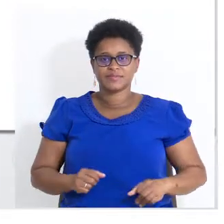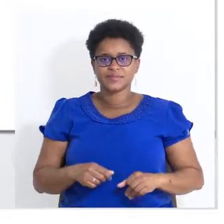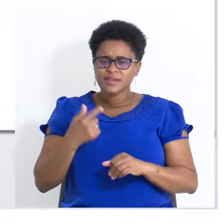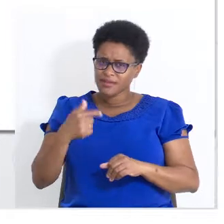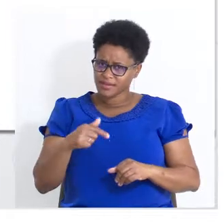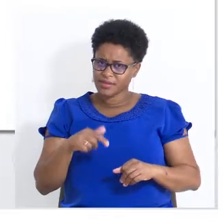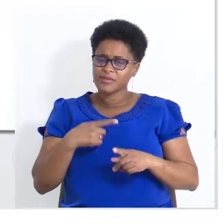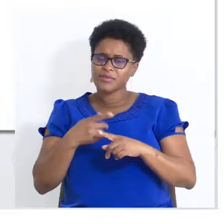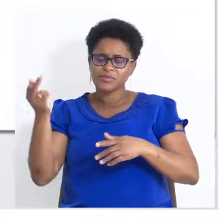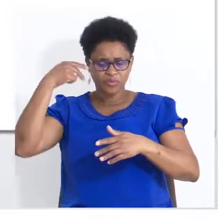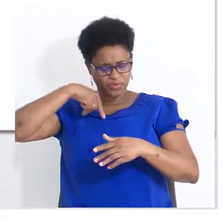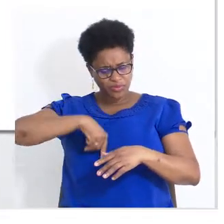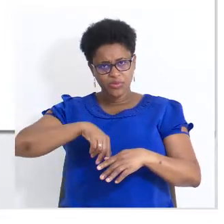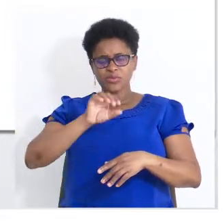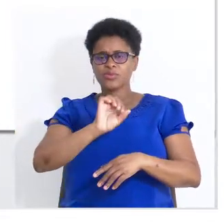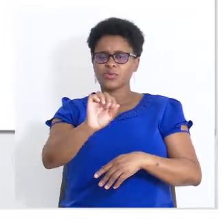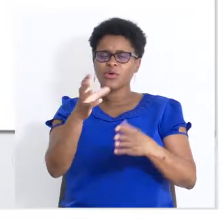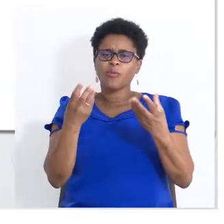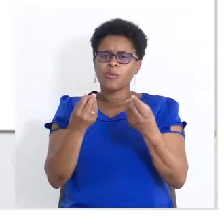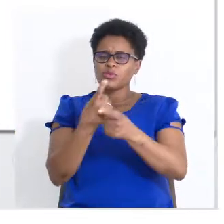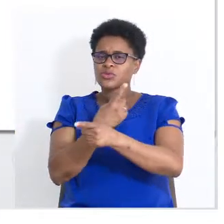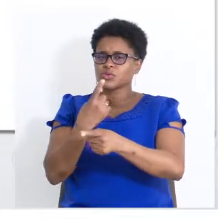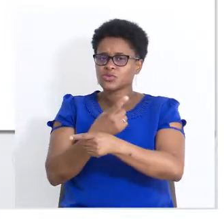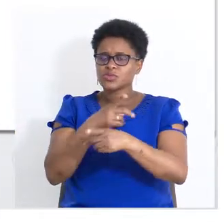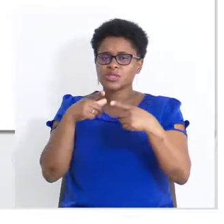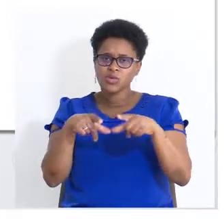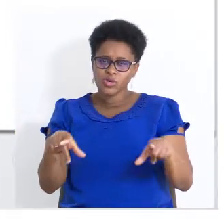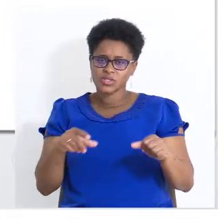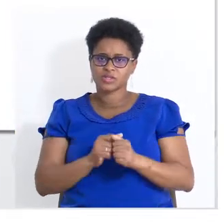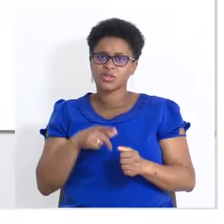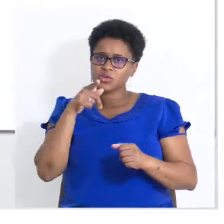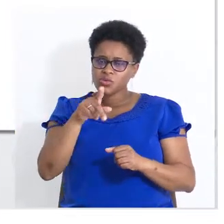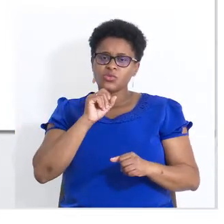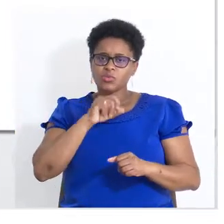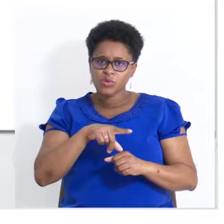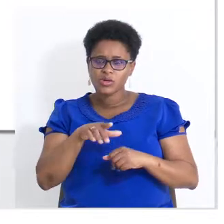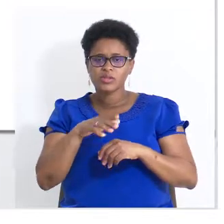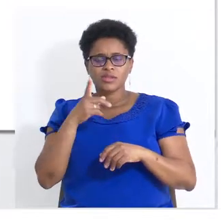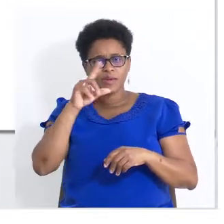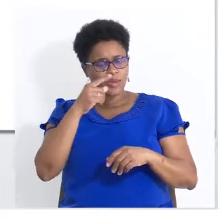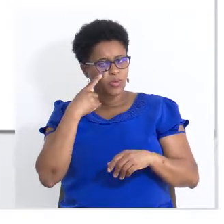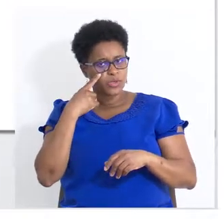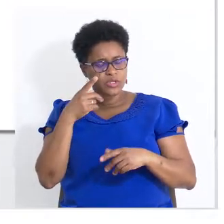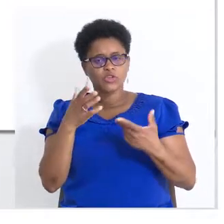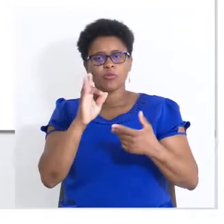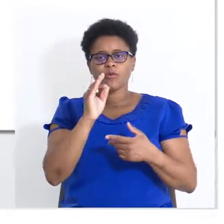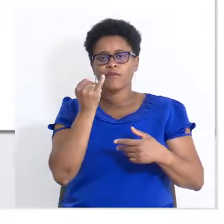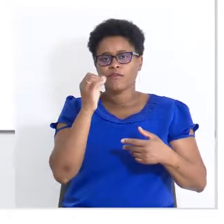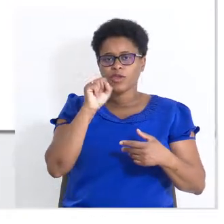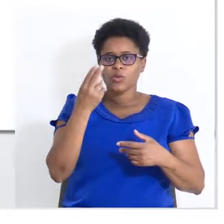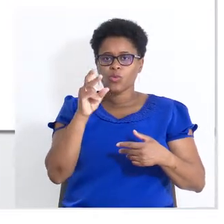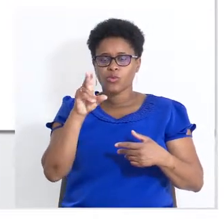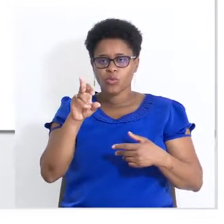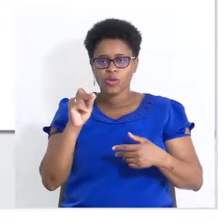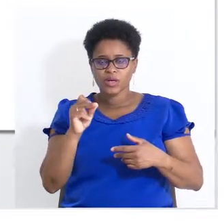publicidade, traz no seu interior vários recursos linguísticos que tu podes também conhecer como figuras de